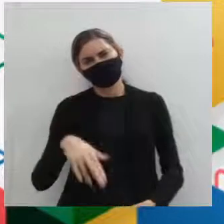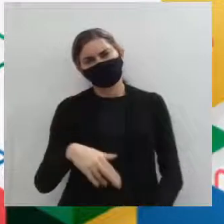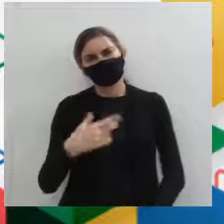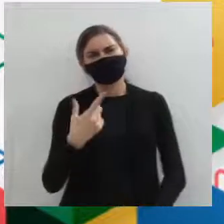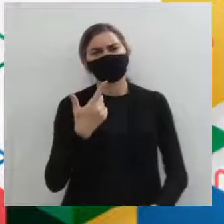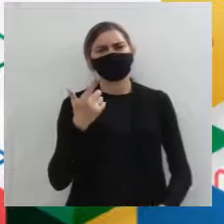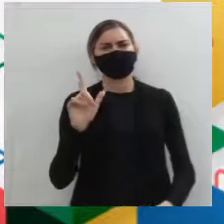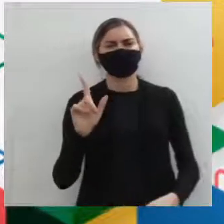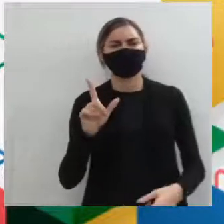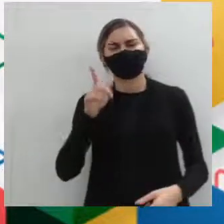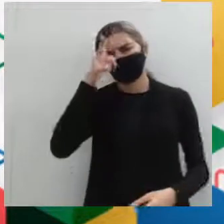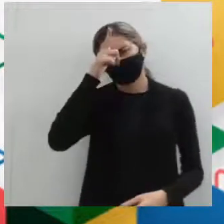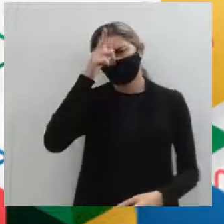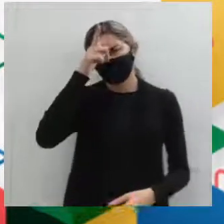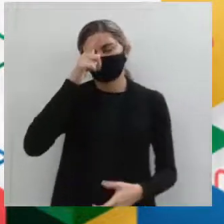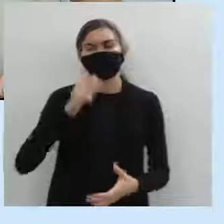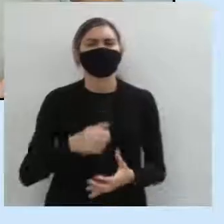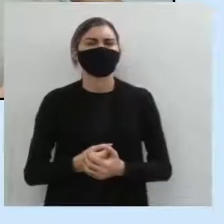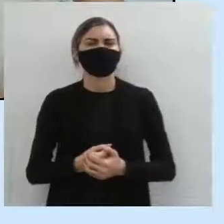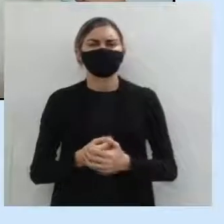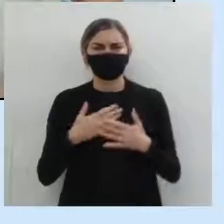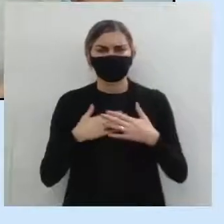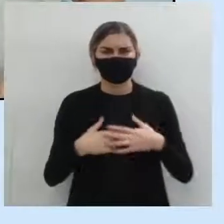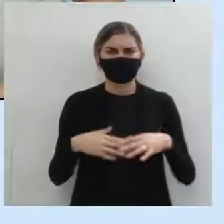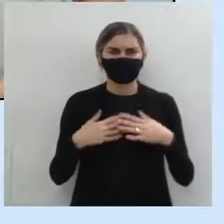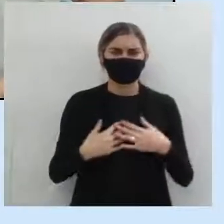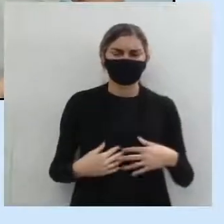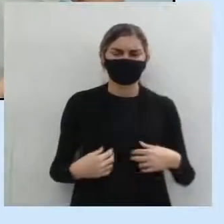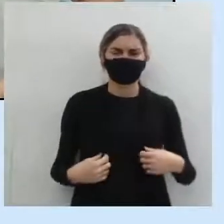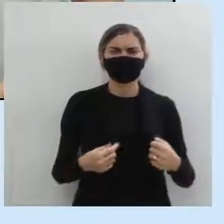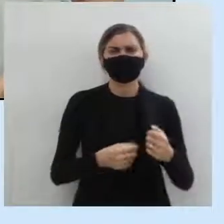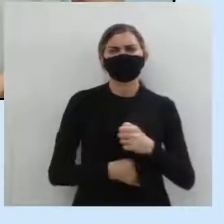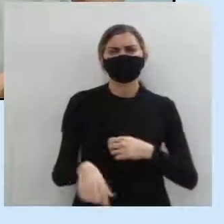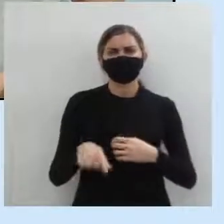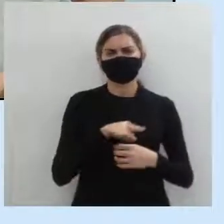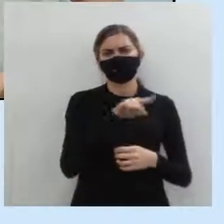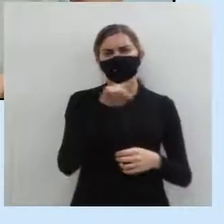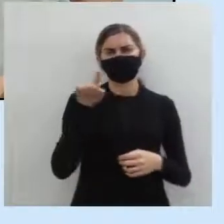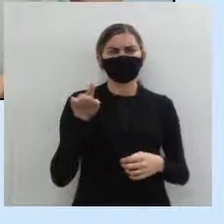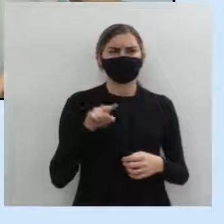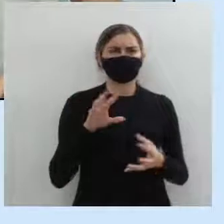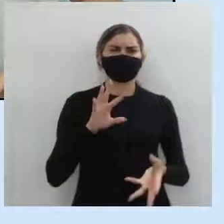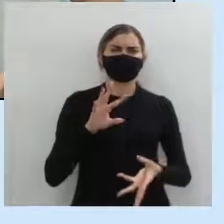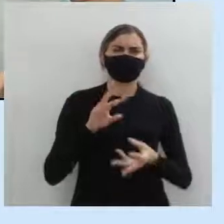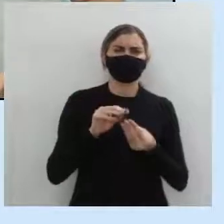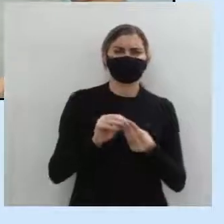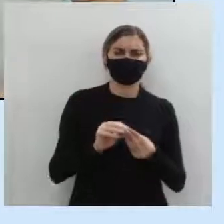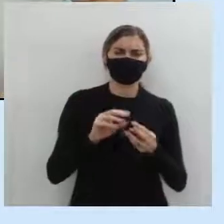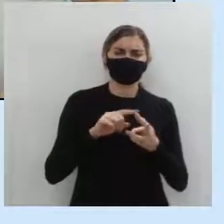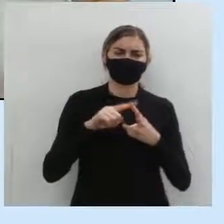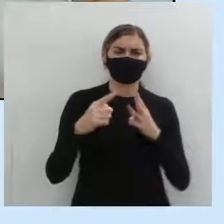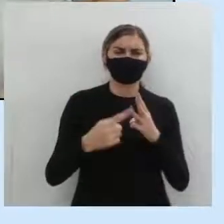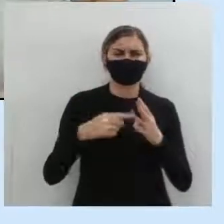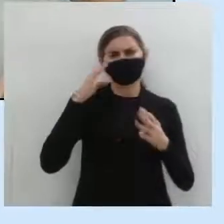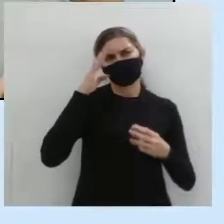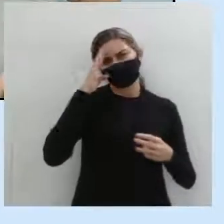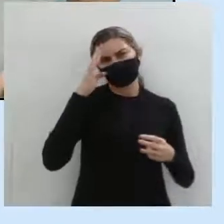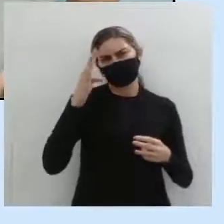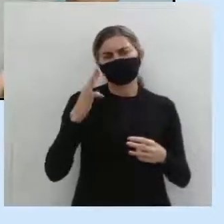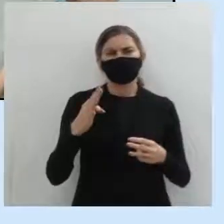para o alemão. Tranquilo, gente? Você viu aí um resumo dos três principais